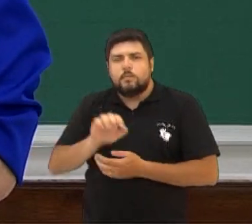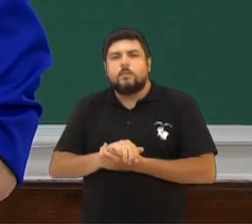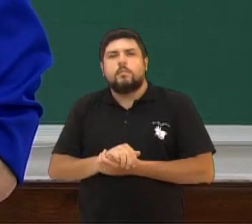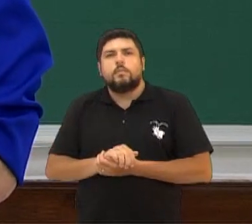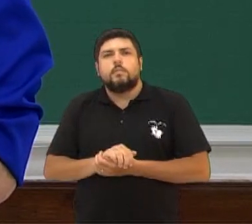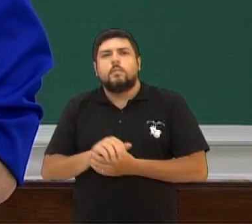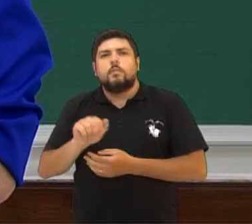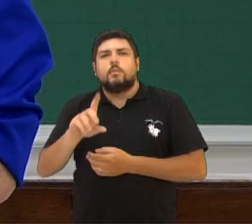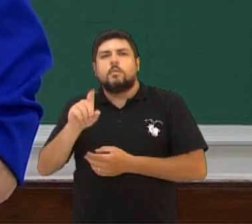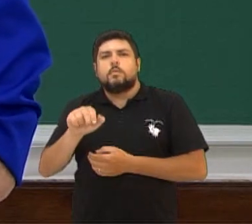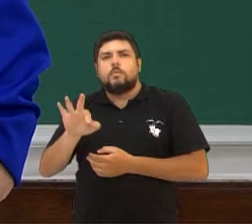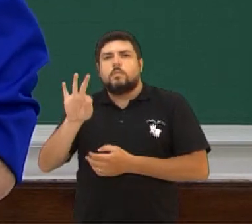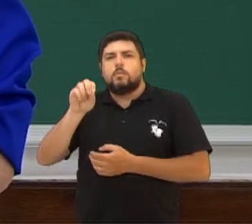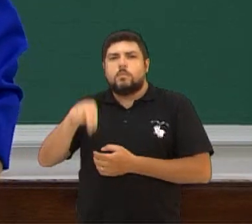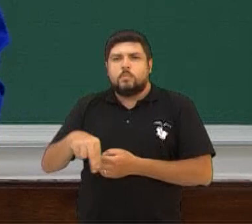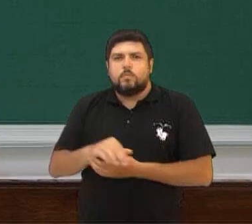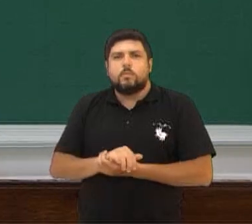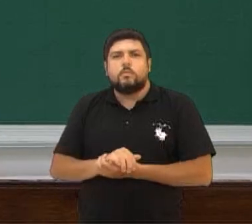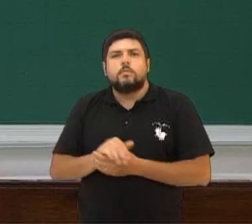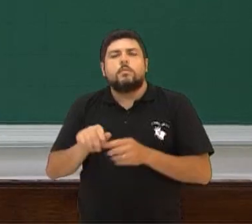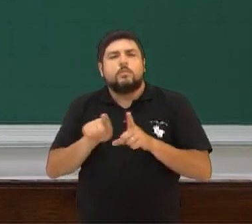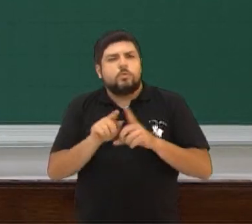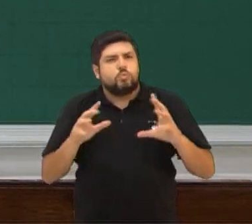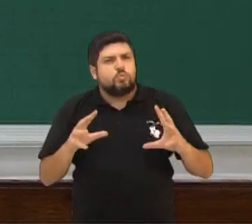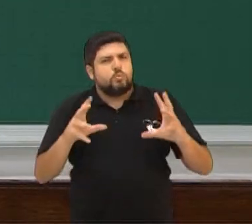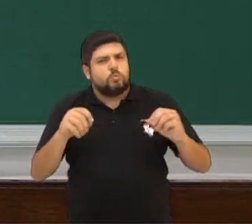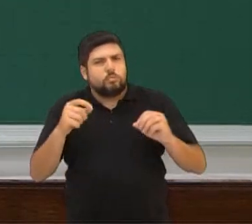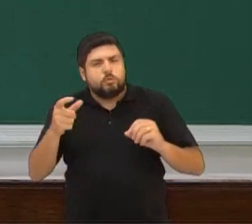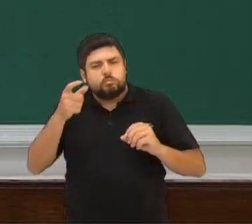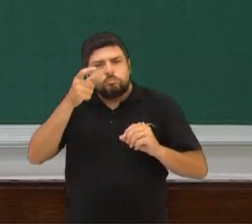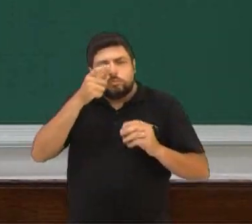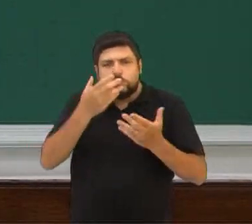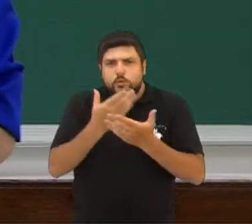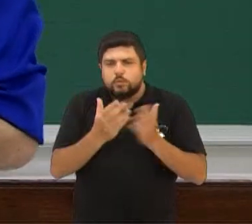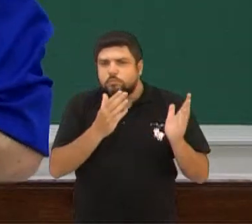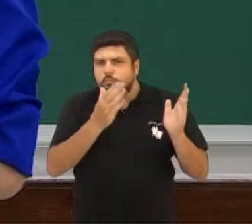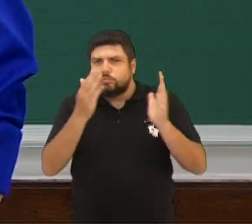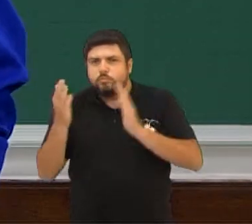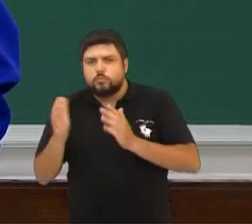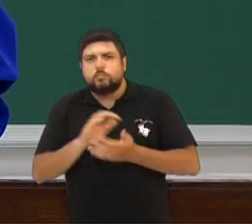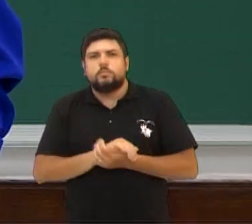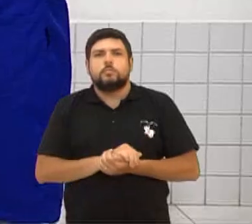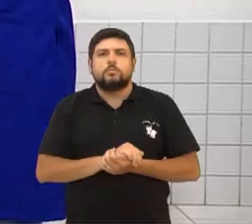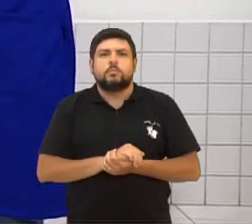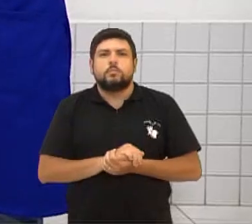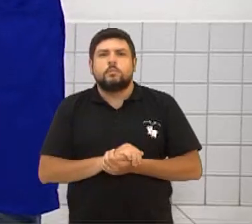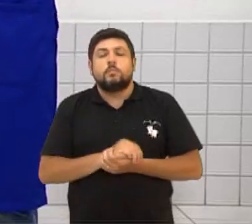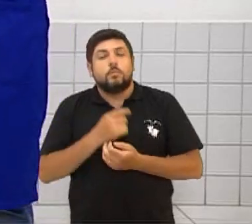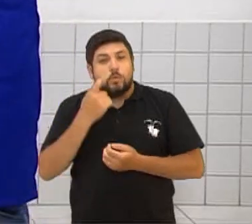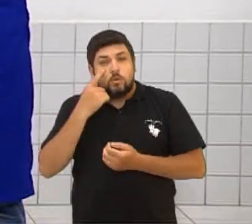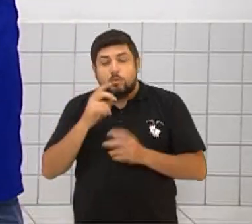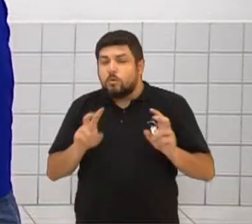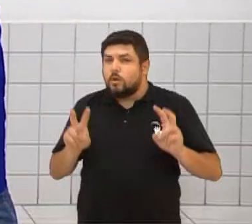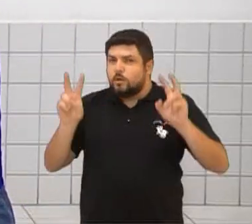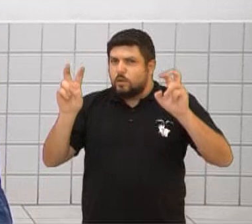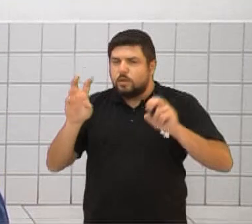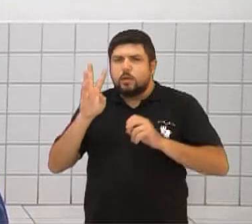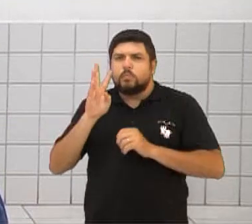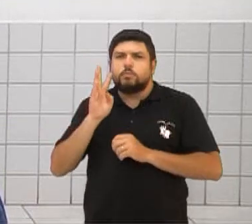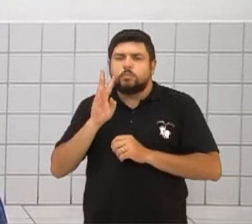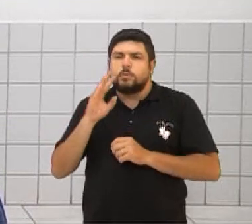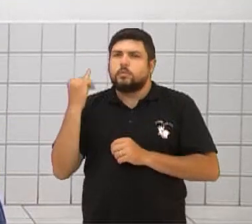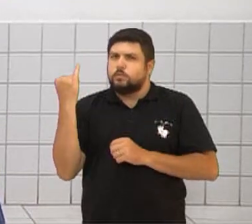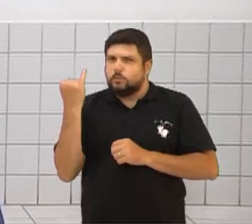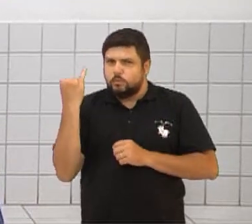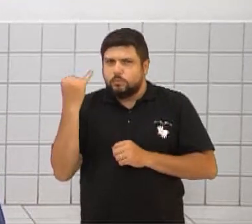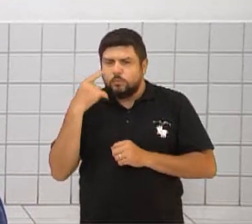o Adalton, todo mundo acompanhando a aula com a gente aqui, tá? Galerinha, olha só, esse tema aqui ele é muito legal, ele é muito importante,